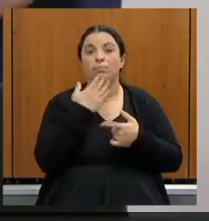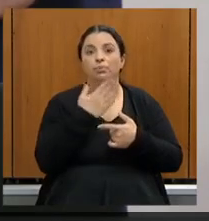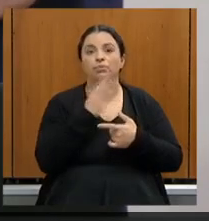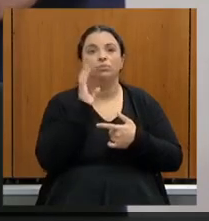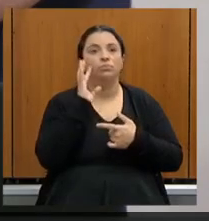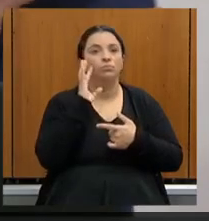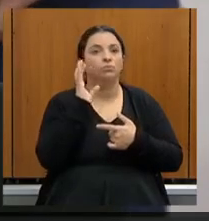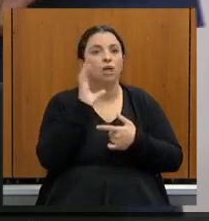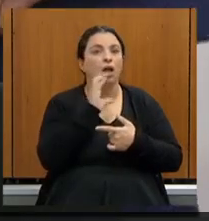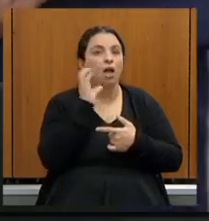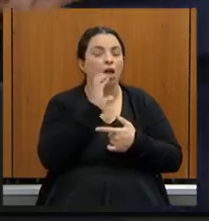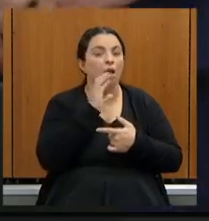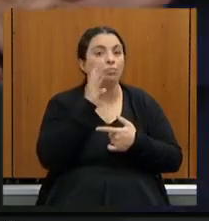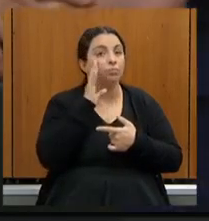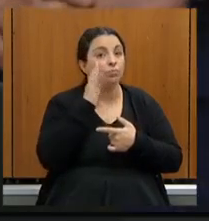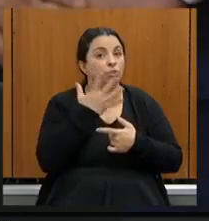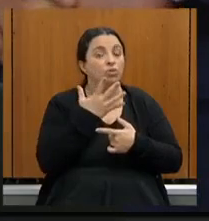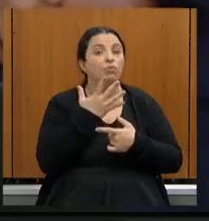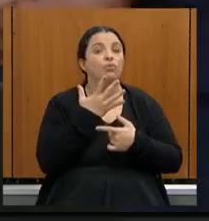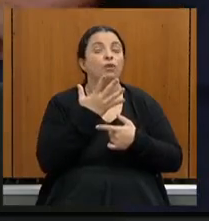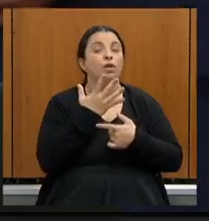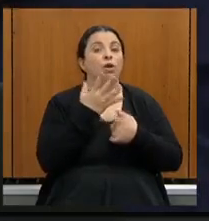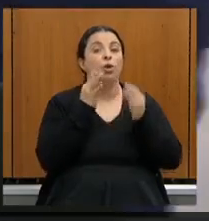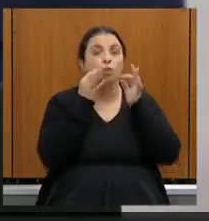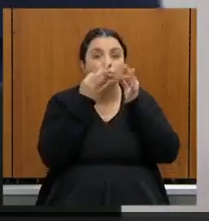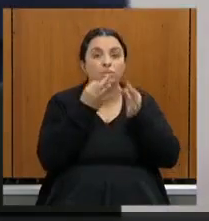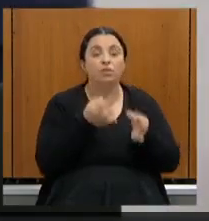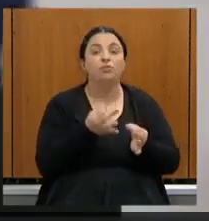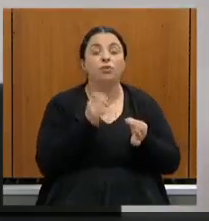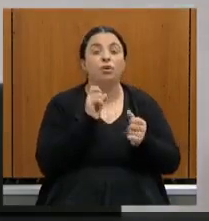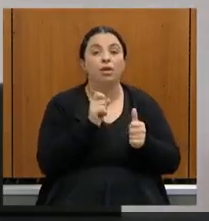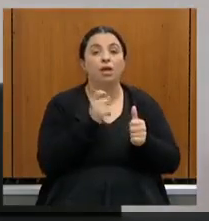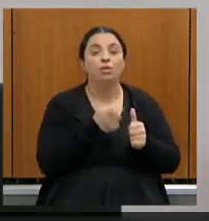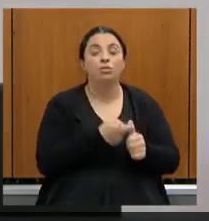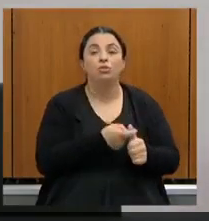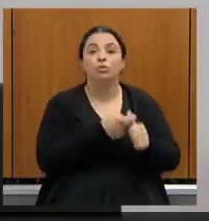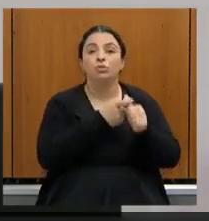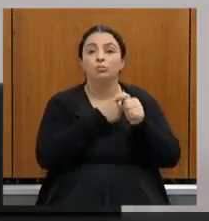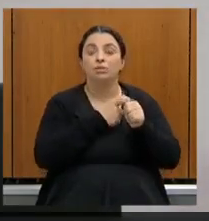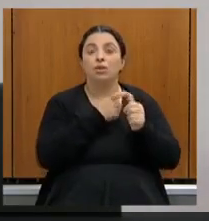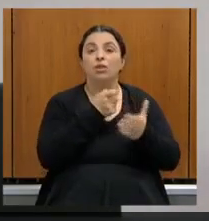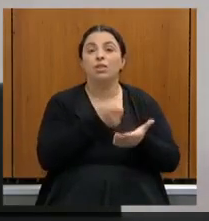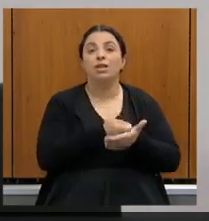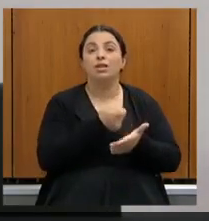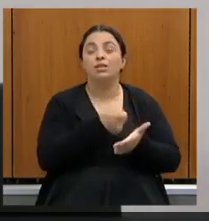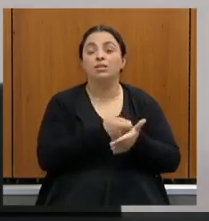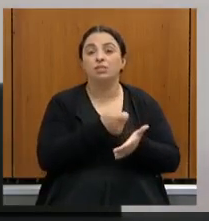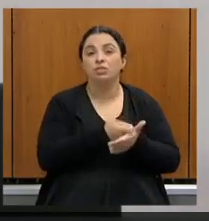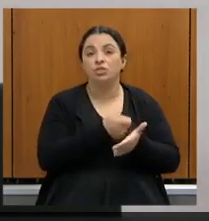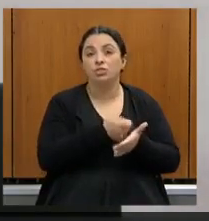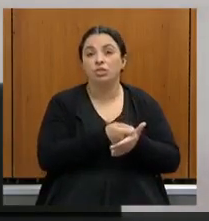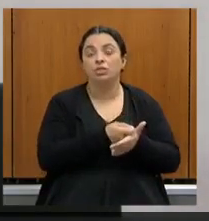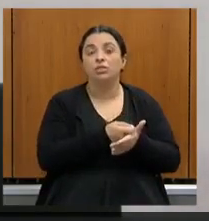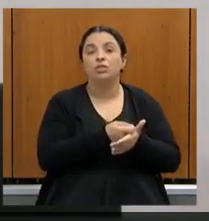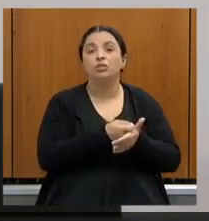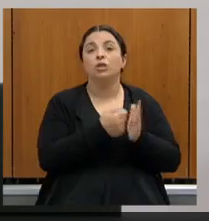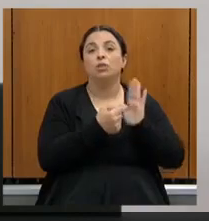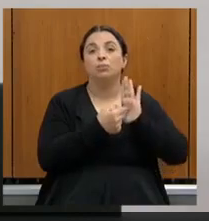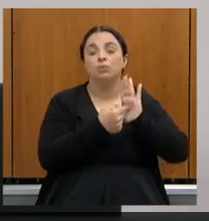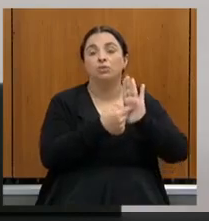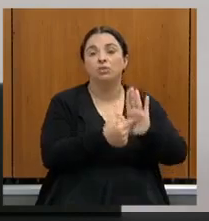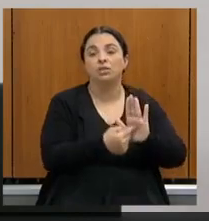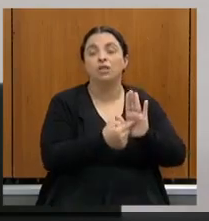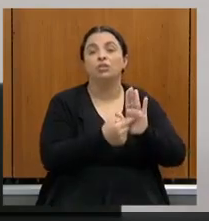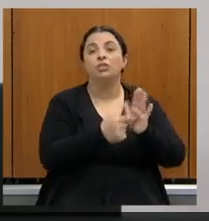pedido de providências com vistas à suspensão da exigência de apresentação de